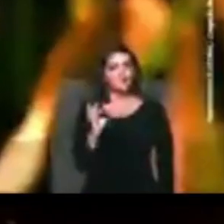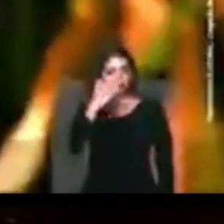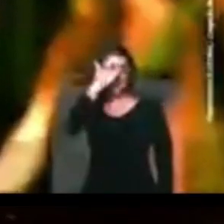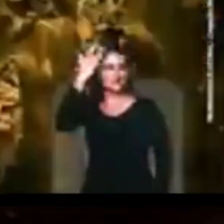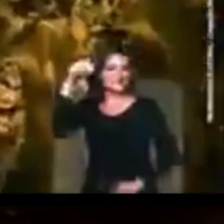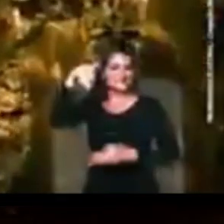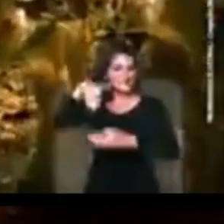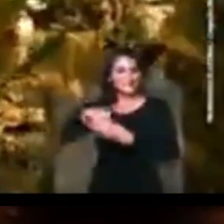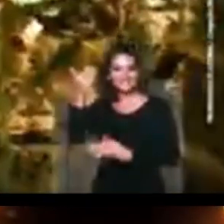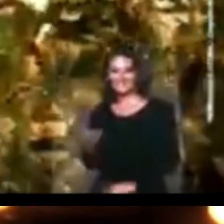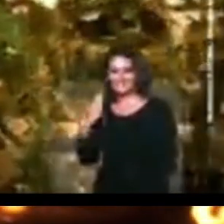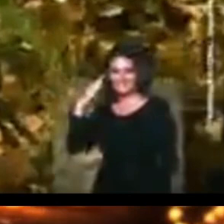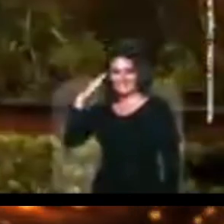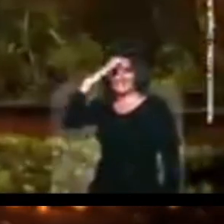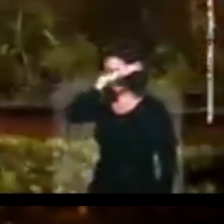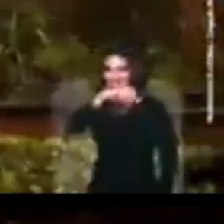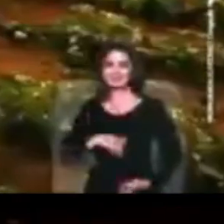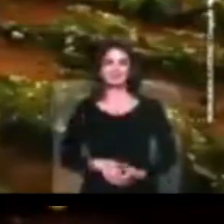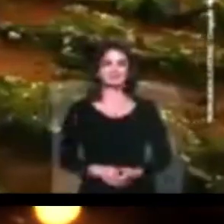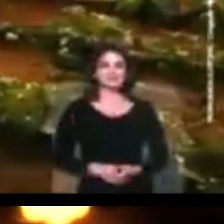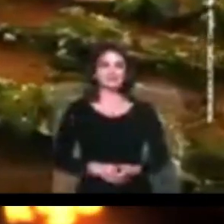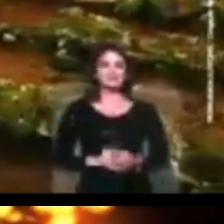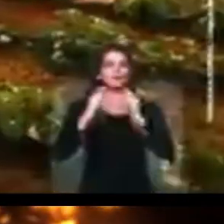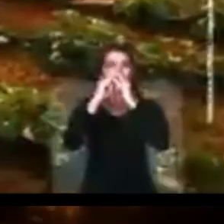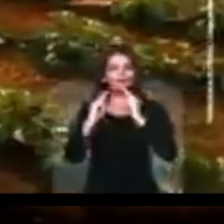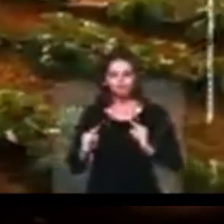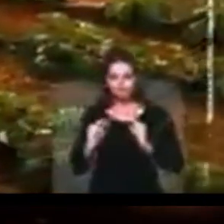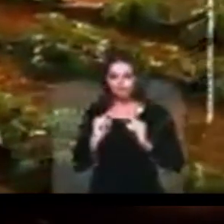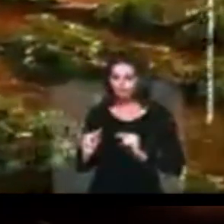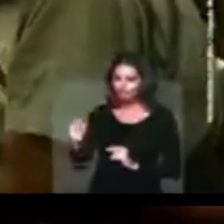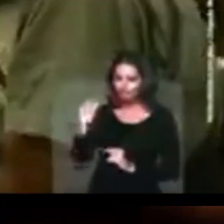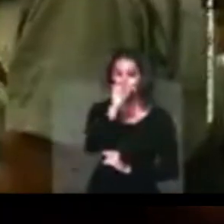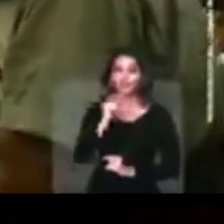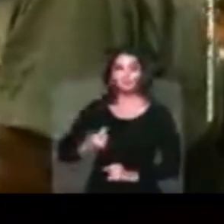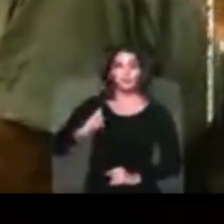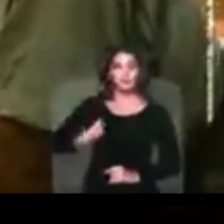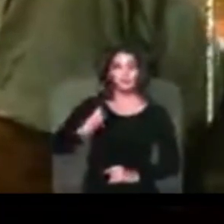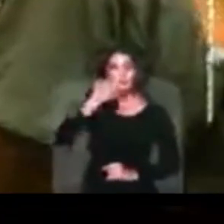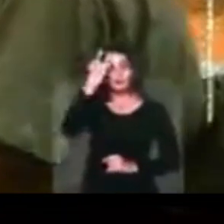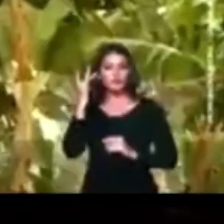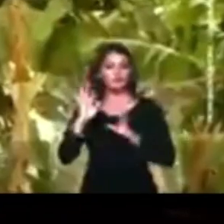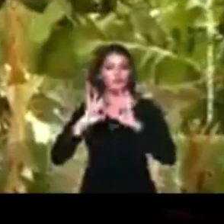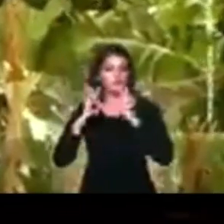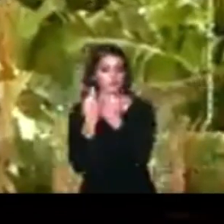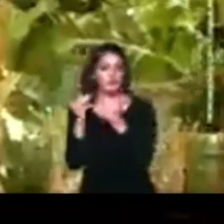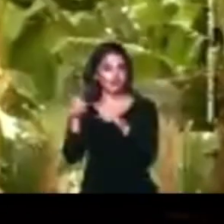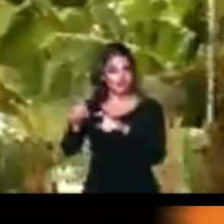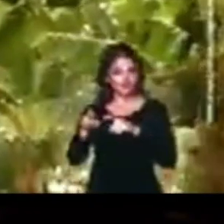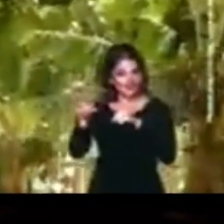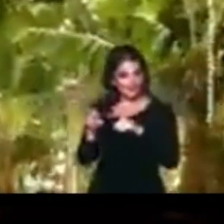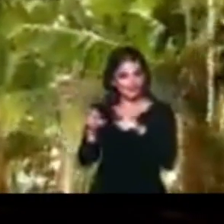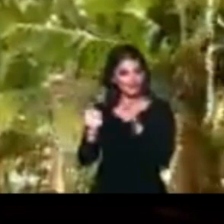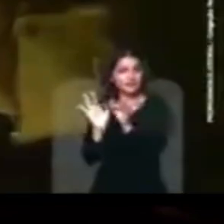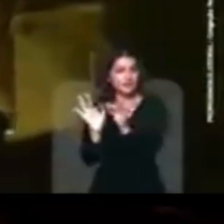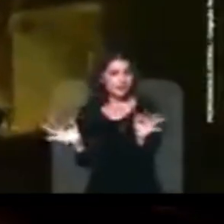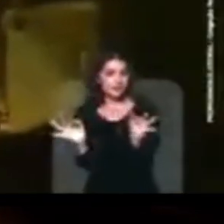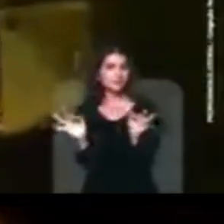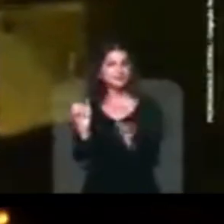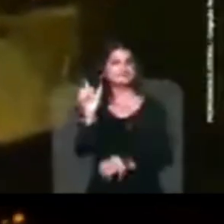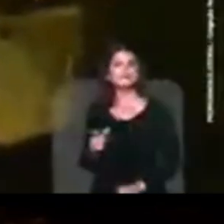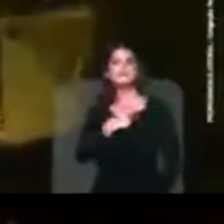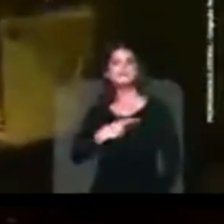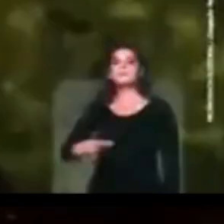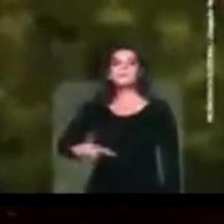76,1% de pessoas votaram Bolsonaro. Nesses assentamentos onde vivem pequenos produtores da agricultura familiar,